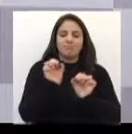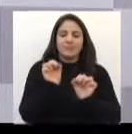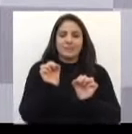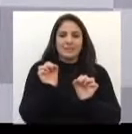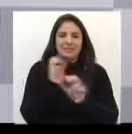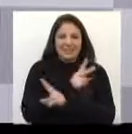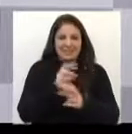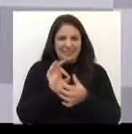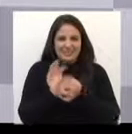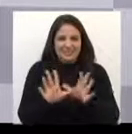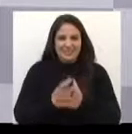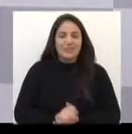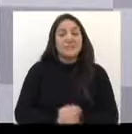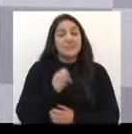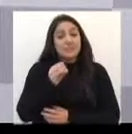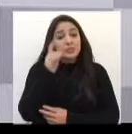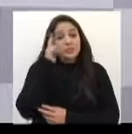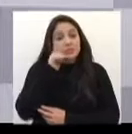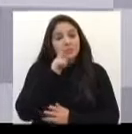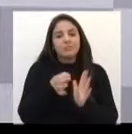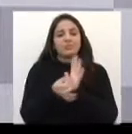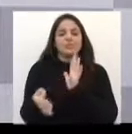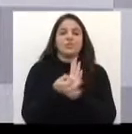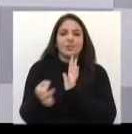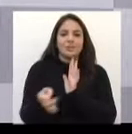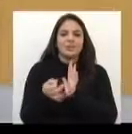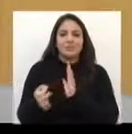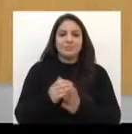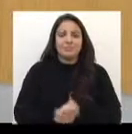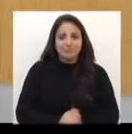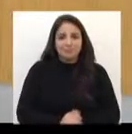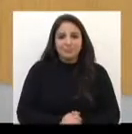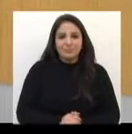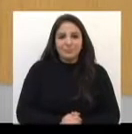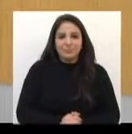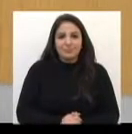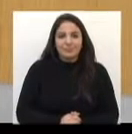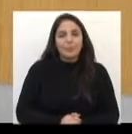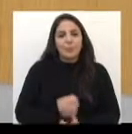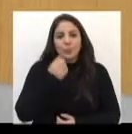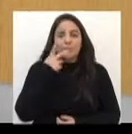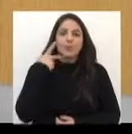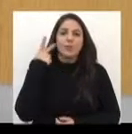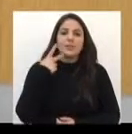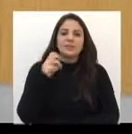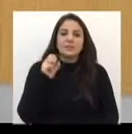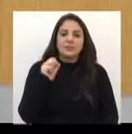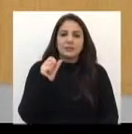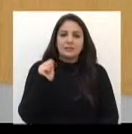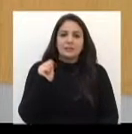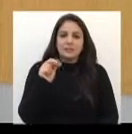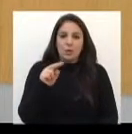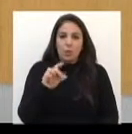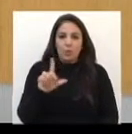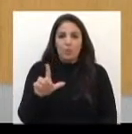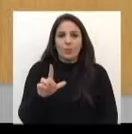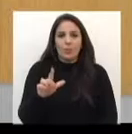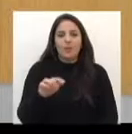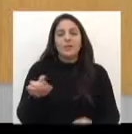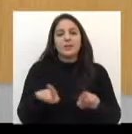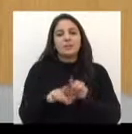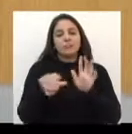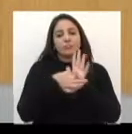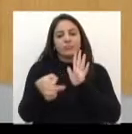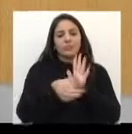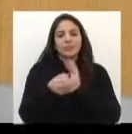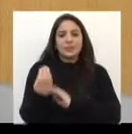ali, se pudesse fazer essa indicação da academia ao ar livre. E o então vereador Saul Spinelli sugeriu a instalação